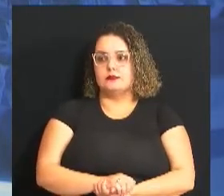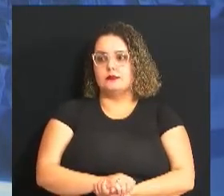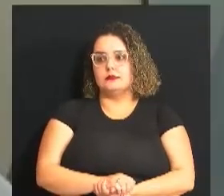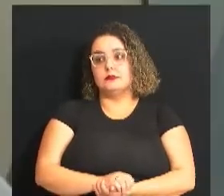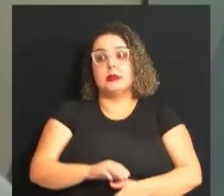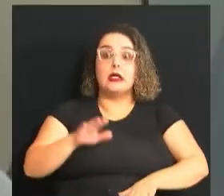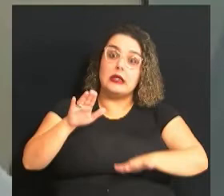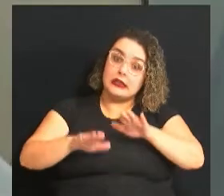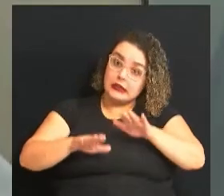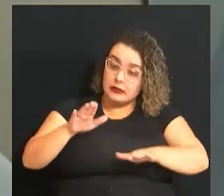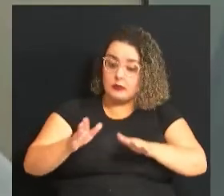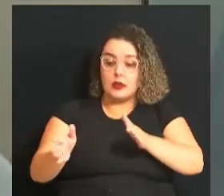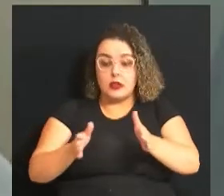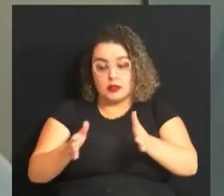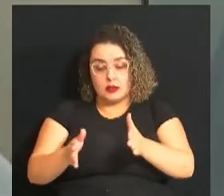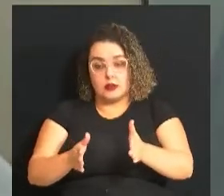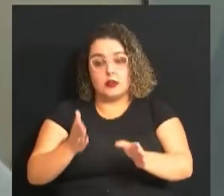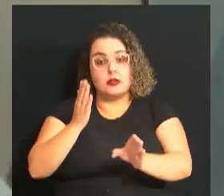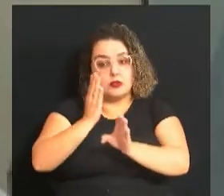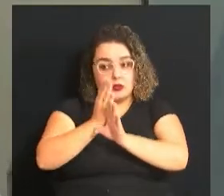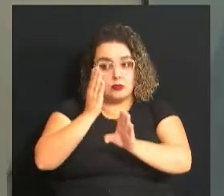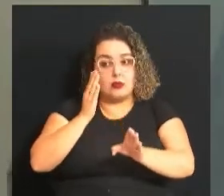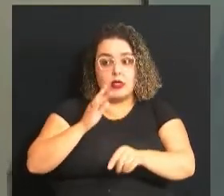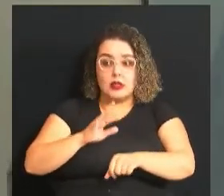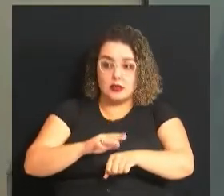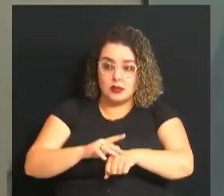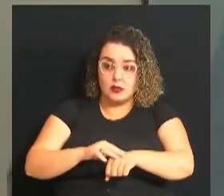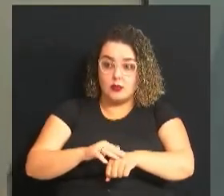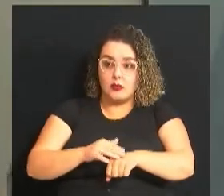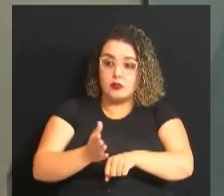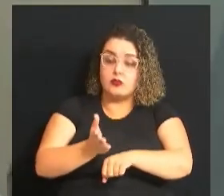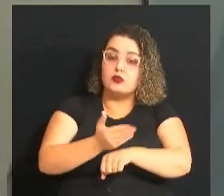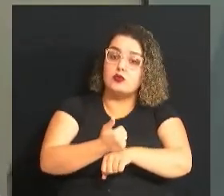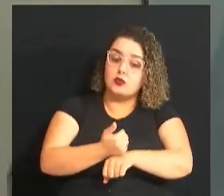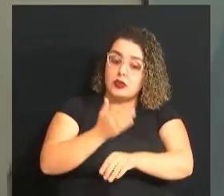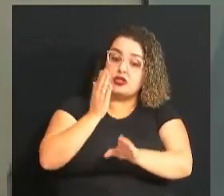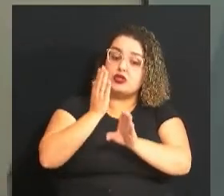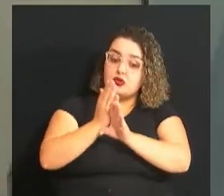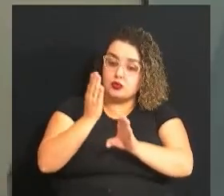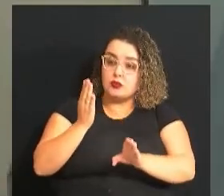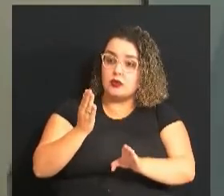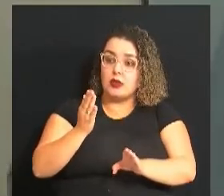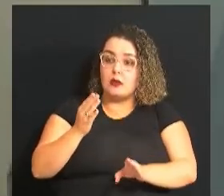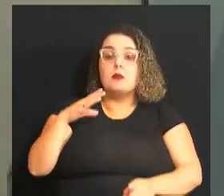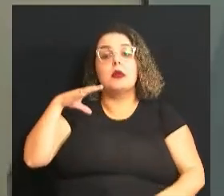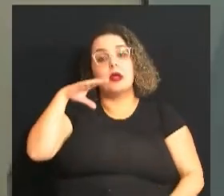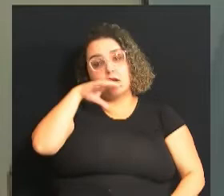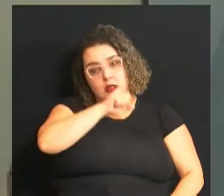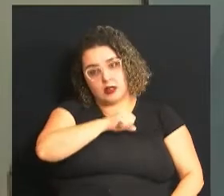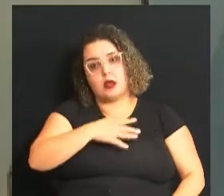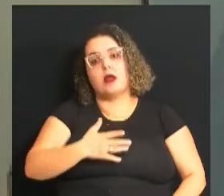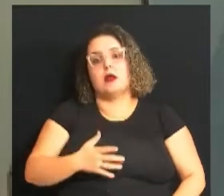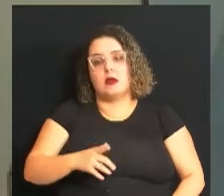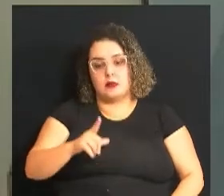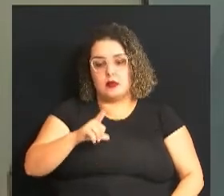Dependendo da fase da descoberta da doença. O quanto mais precoce nós descobrimos, mais rápido nós vemos